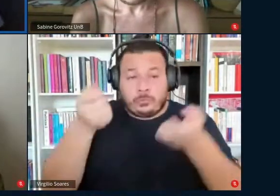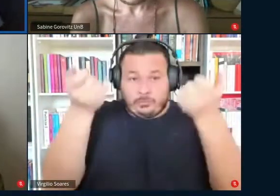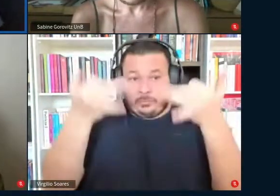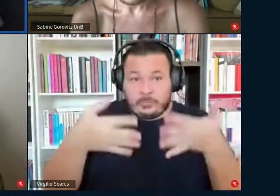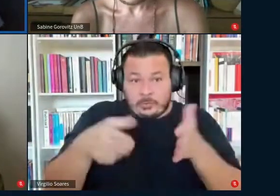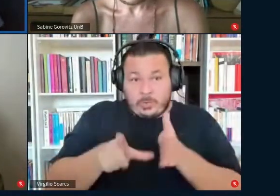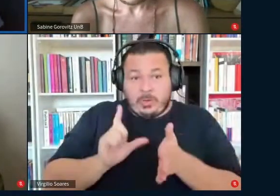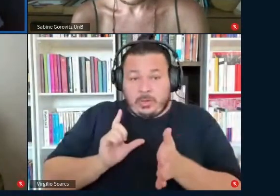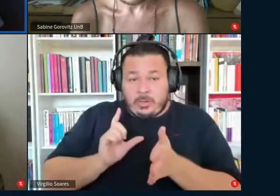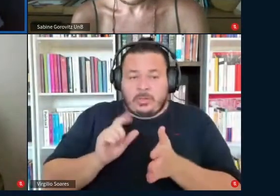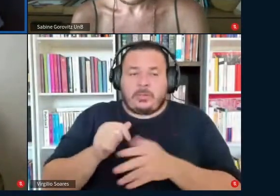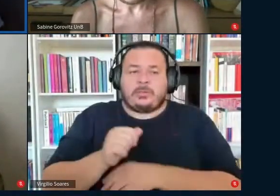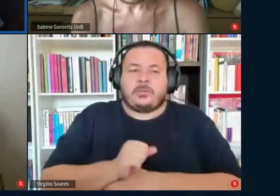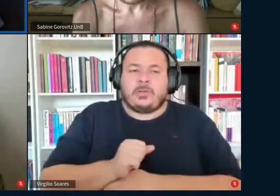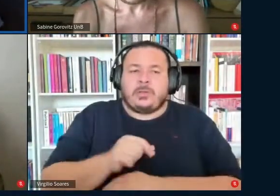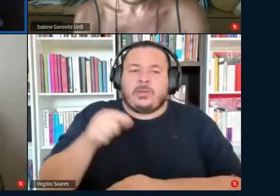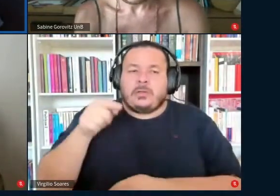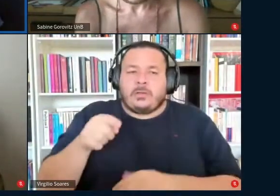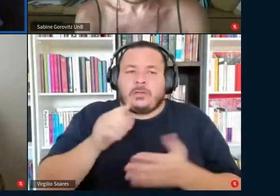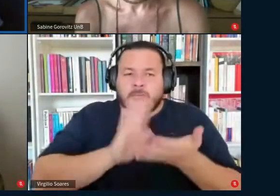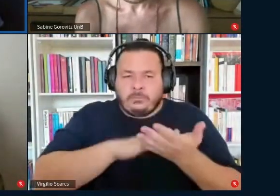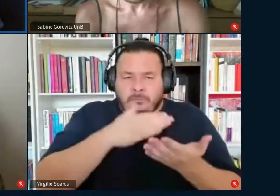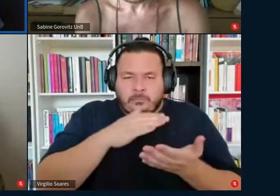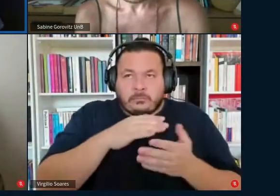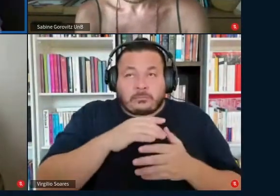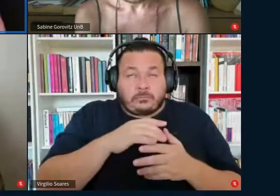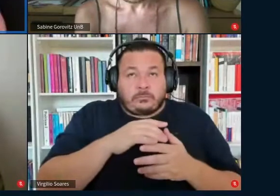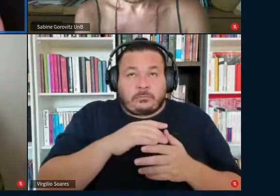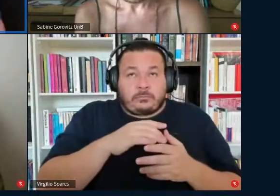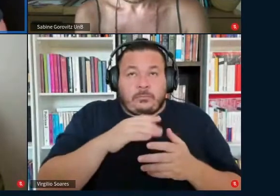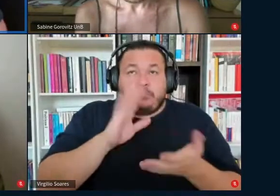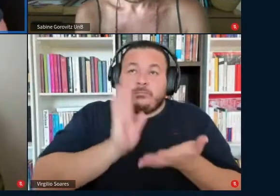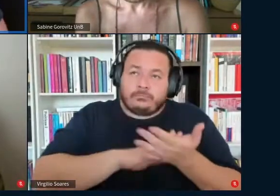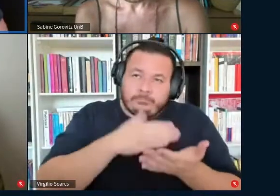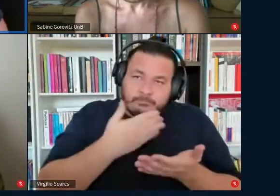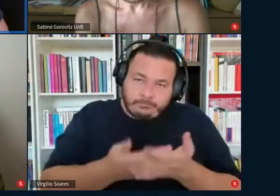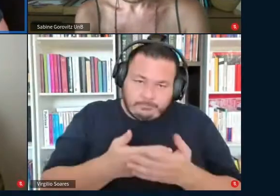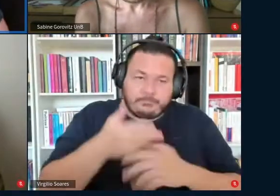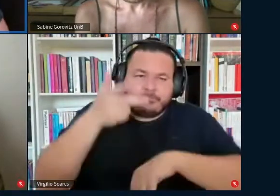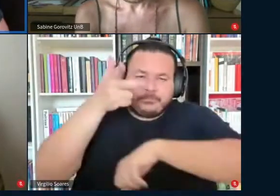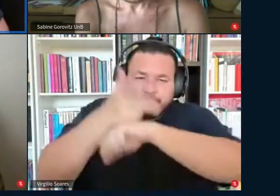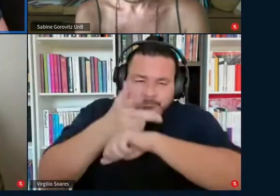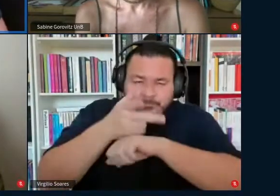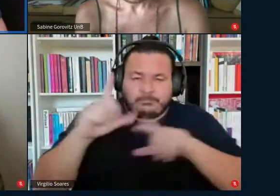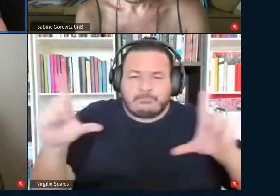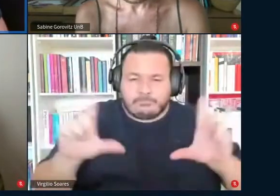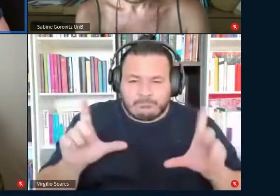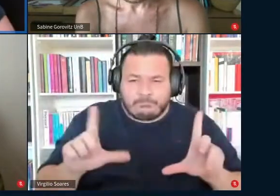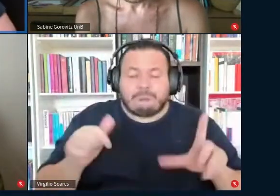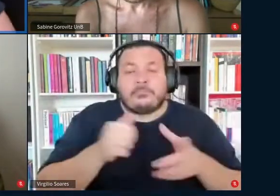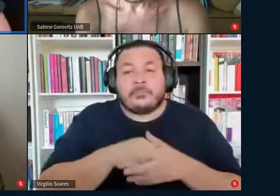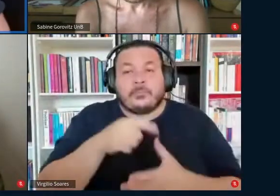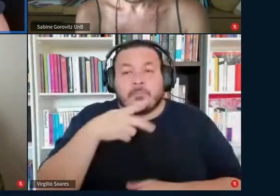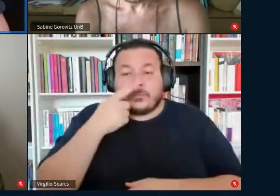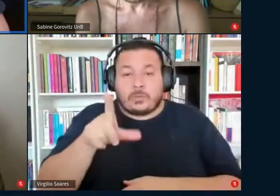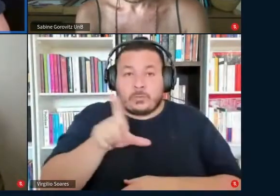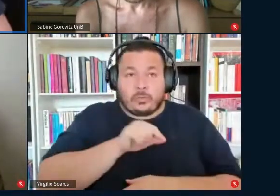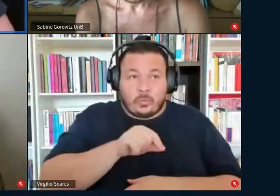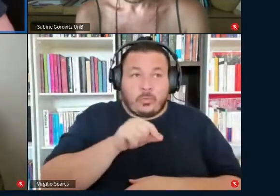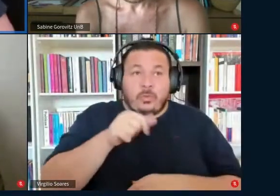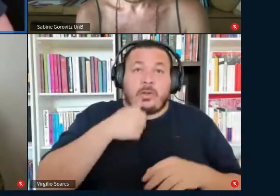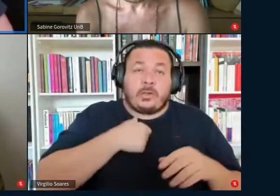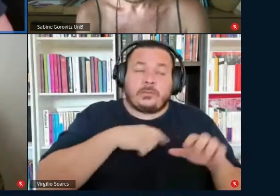antes, sobre essa questão do intérprete audiovisual, a escolha da interpretação como intérprete de conferência, o que eu